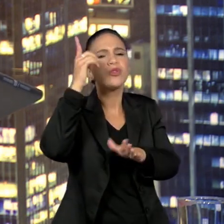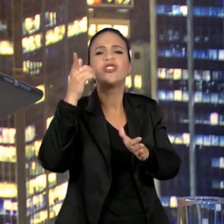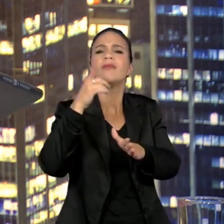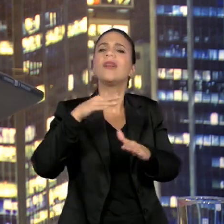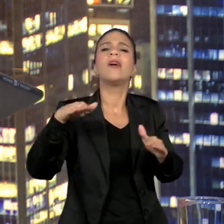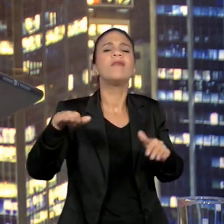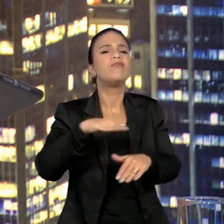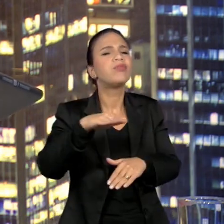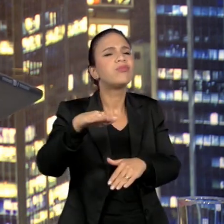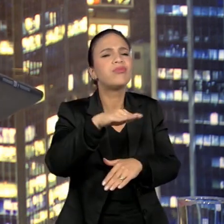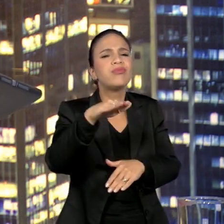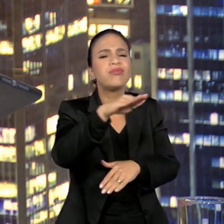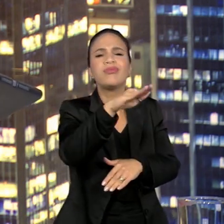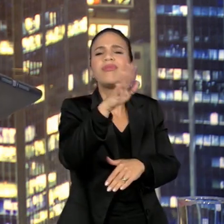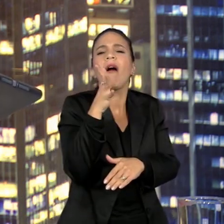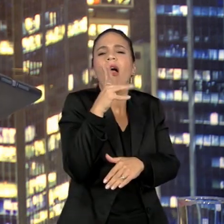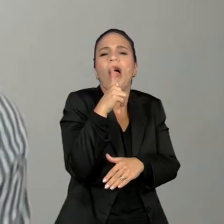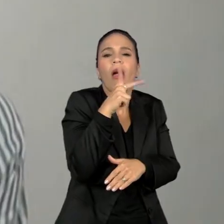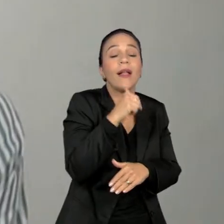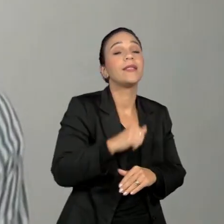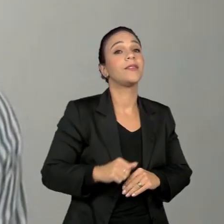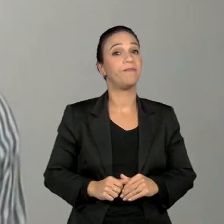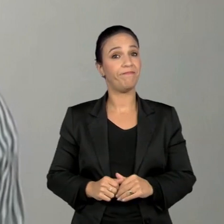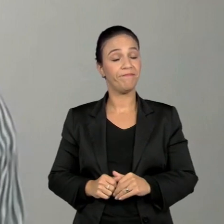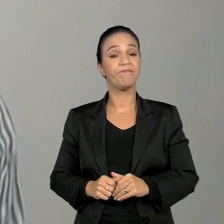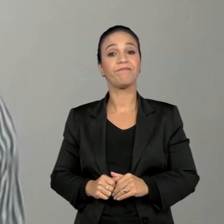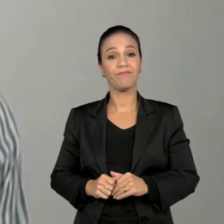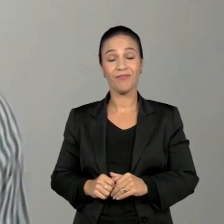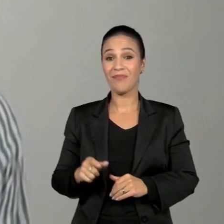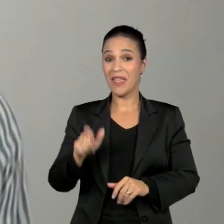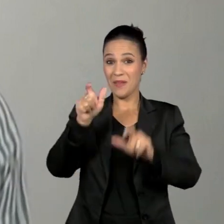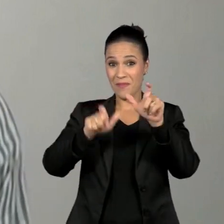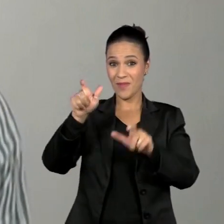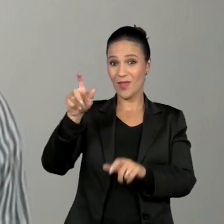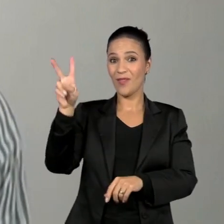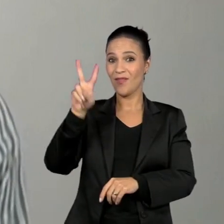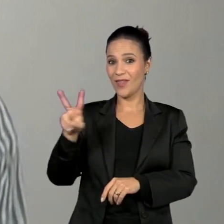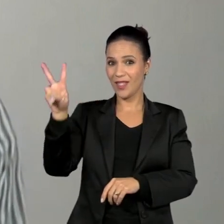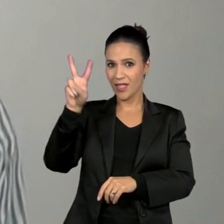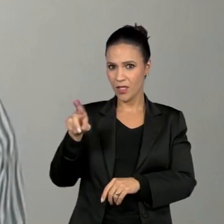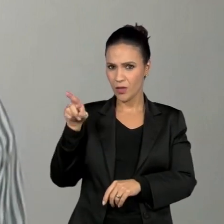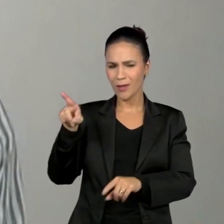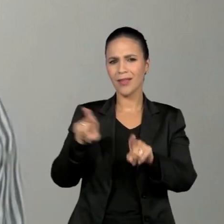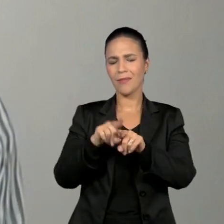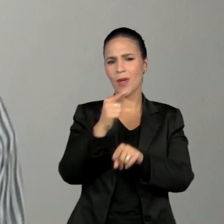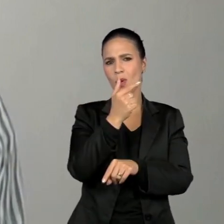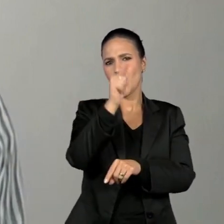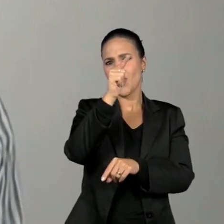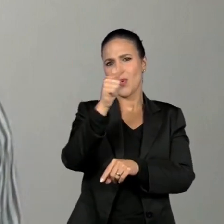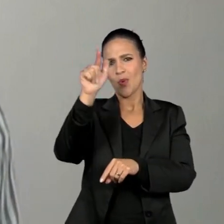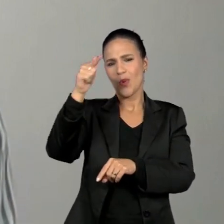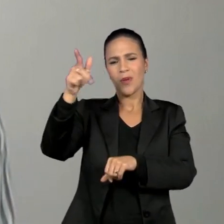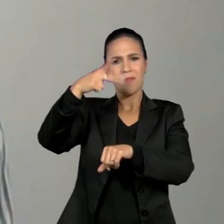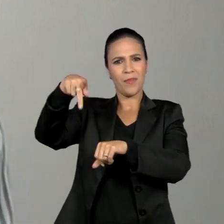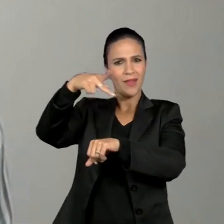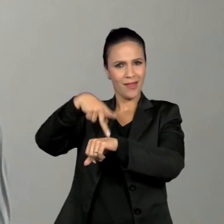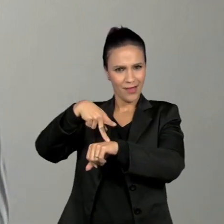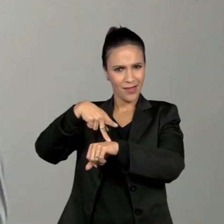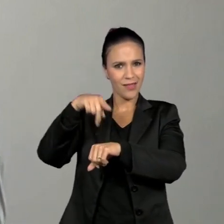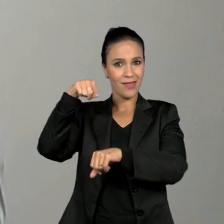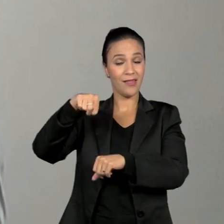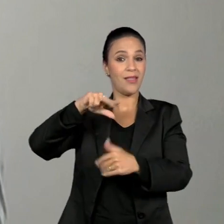trabalhar. Um outro dado aqui, de cada 5 pedidos de asilo no mundo, 2 são latino-americanos. A Serena acompanha de perto essa situação, não é, Serena, com o